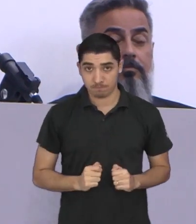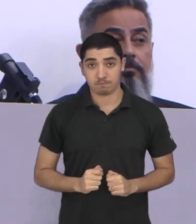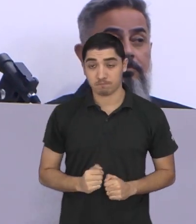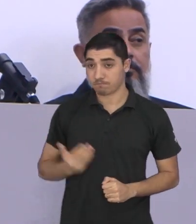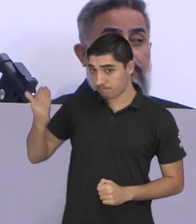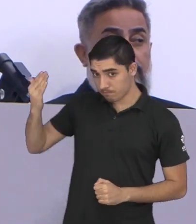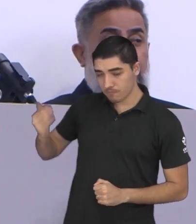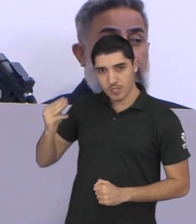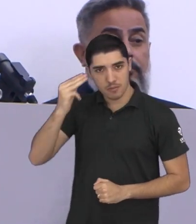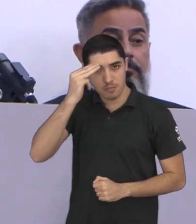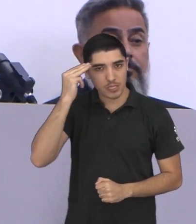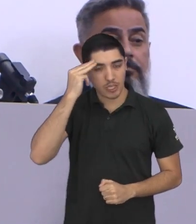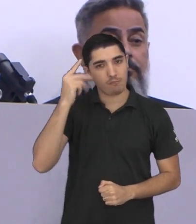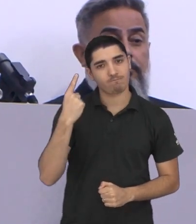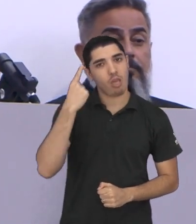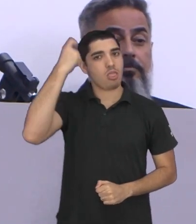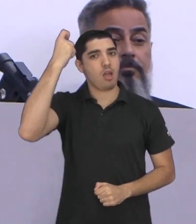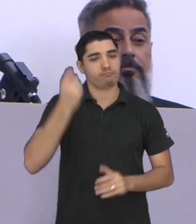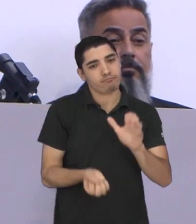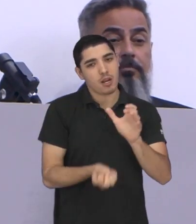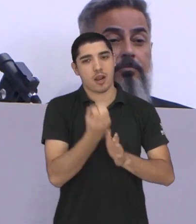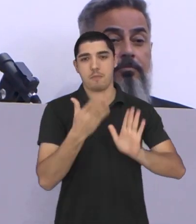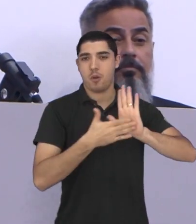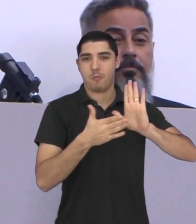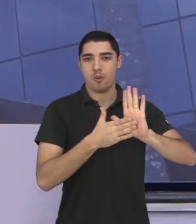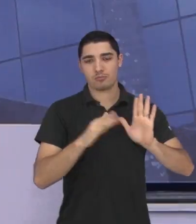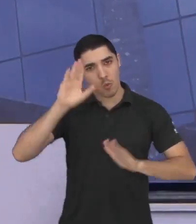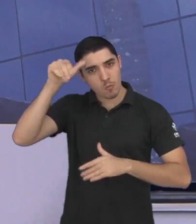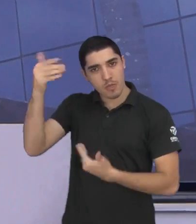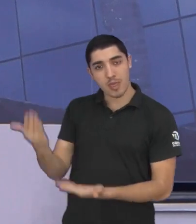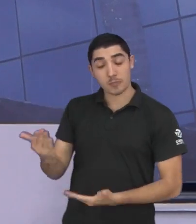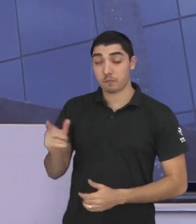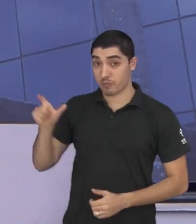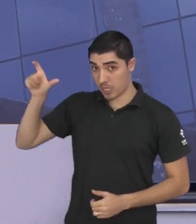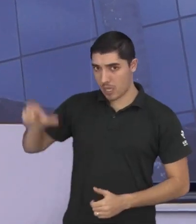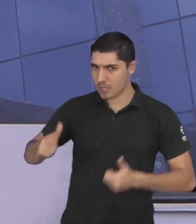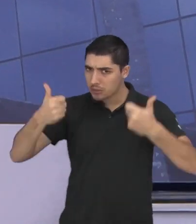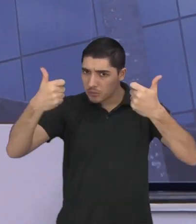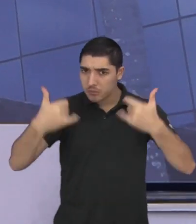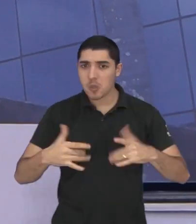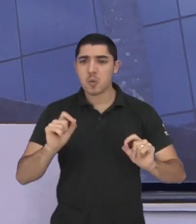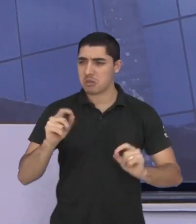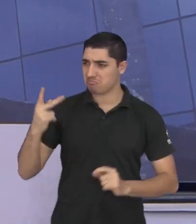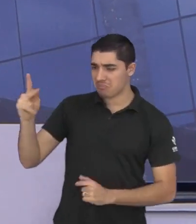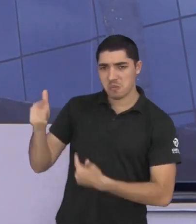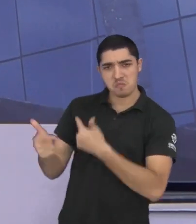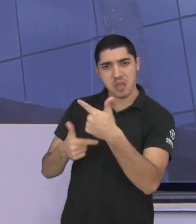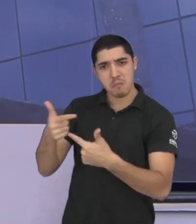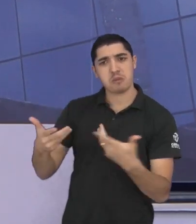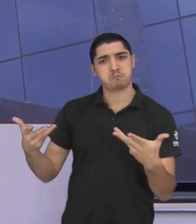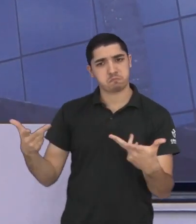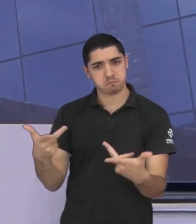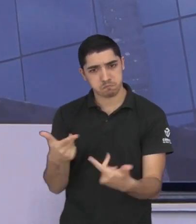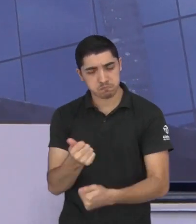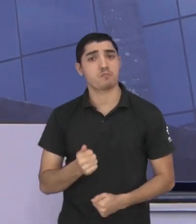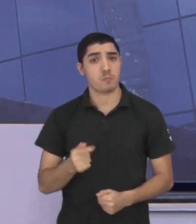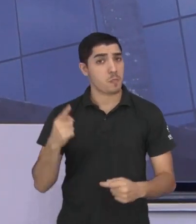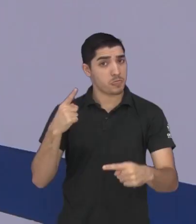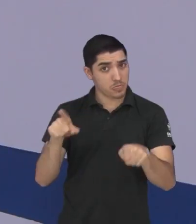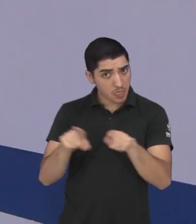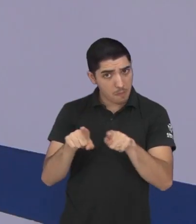ações de fiscalização na cidade. Em um depoimento, Renato comentou sobre o recapeamento da Avenida Shishima Rifumi, que ganhou uma